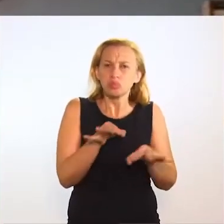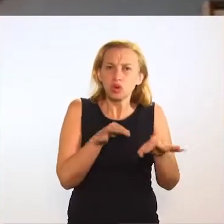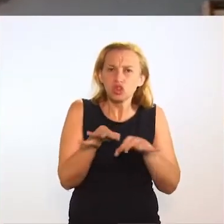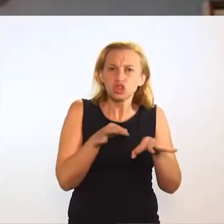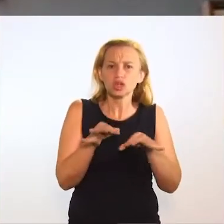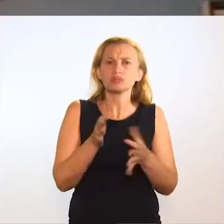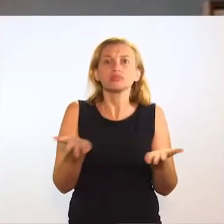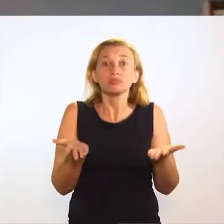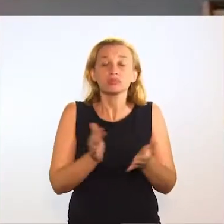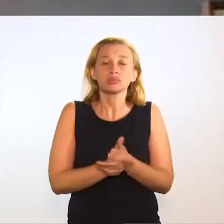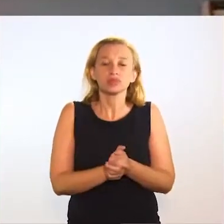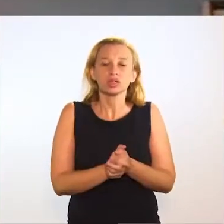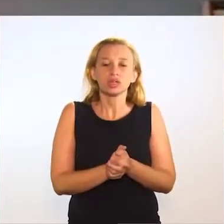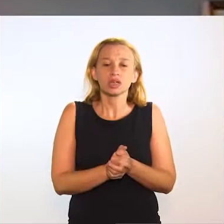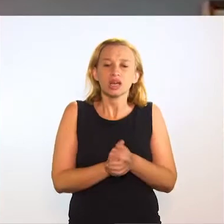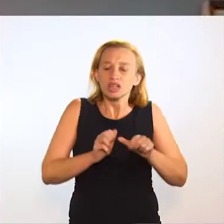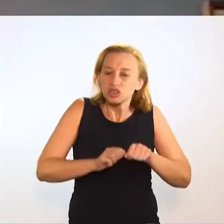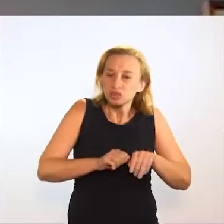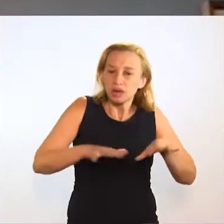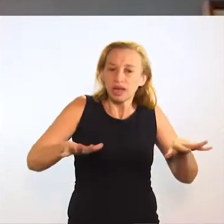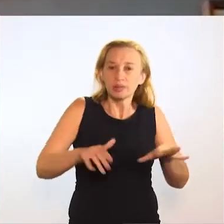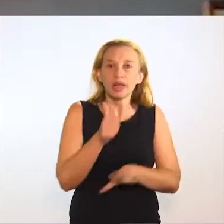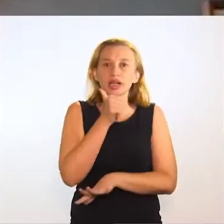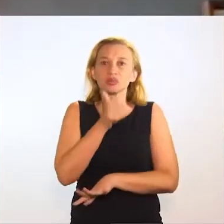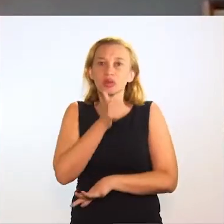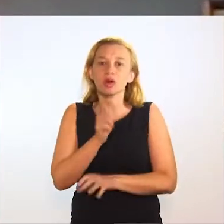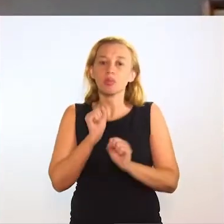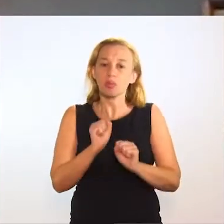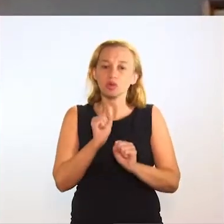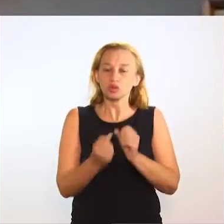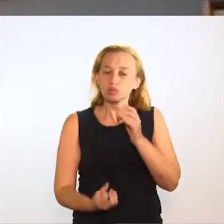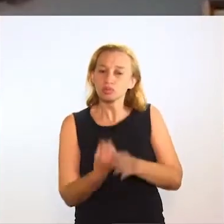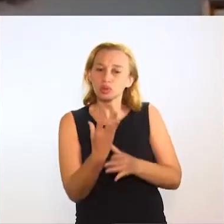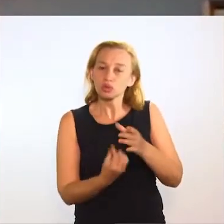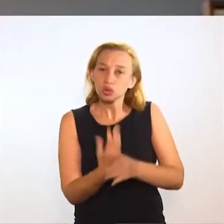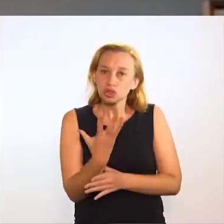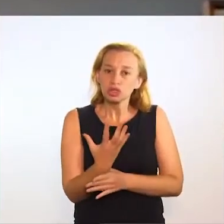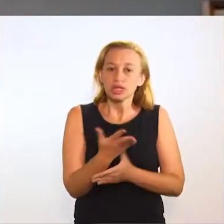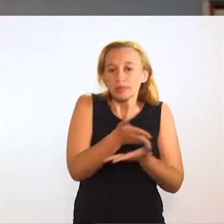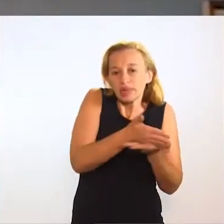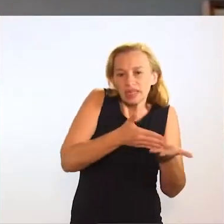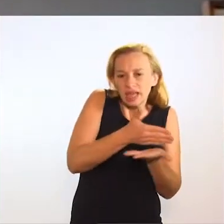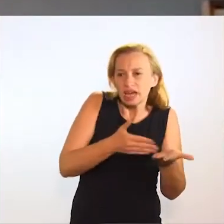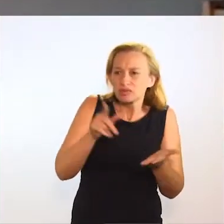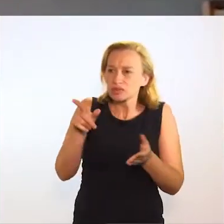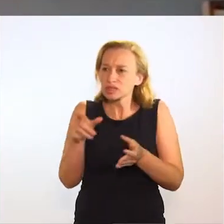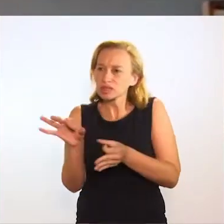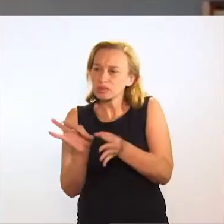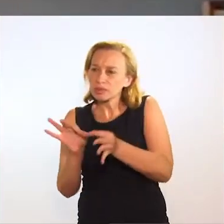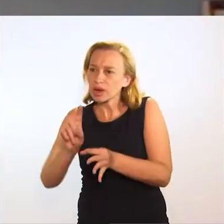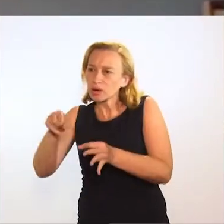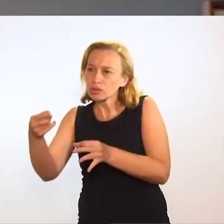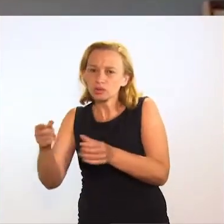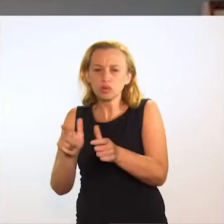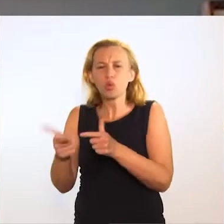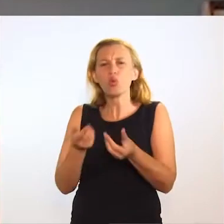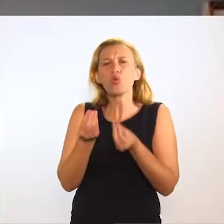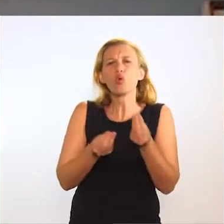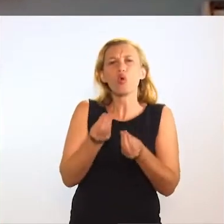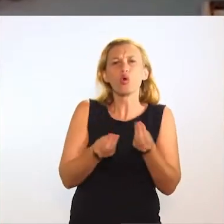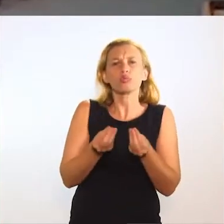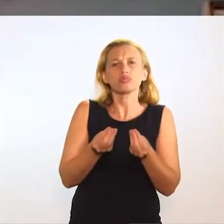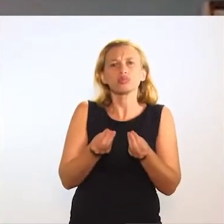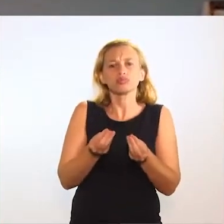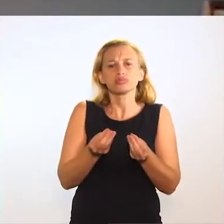projeto dos boxes? Ele é espalhado para que as mulheres possam produzir parte, vocês montam? Como é que funcionou essa questão